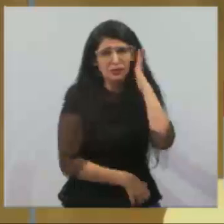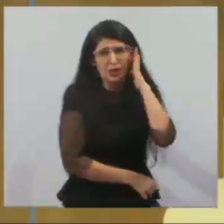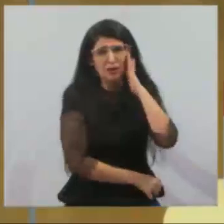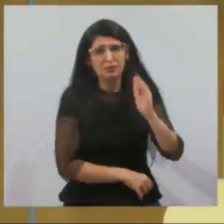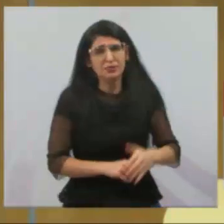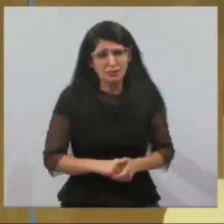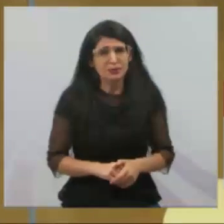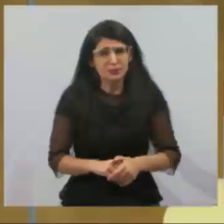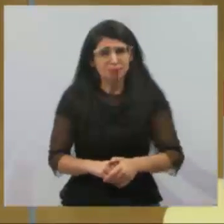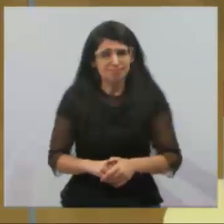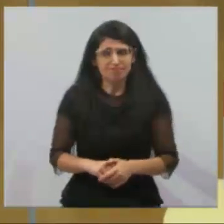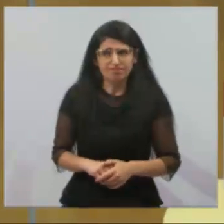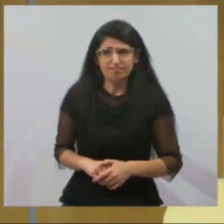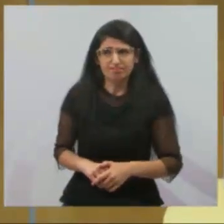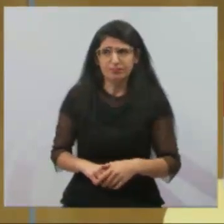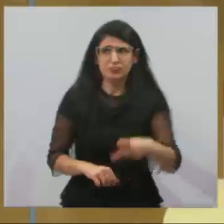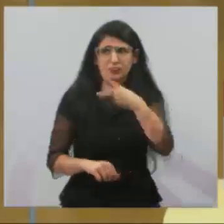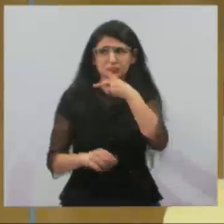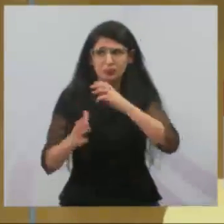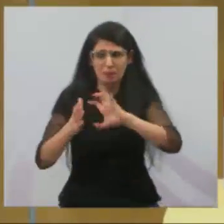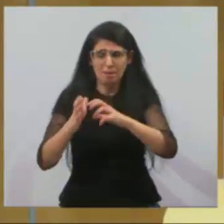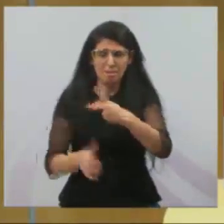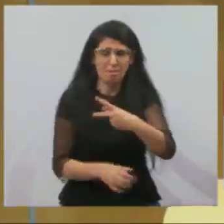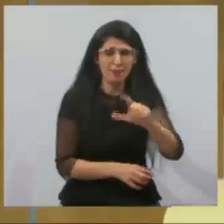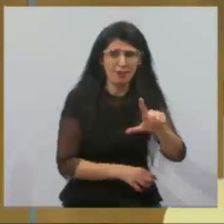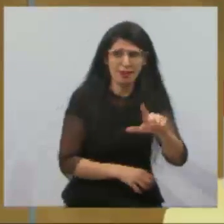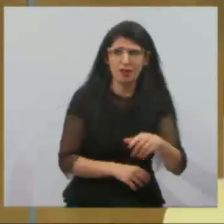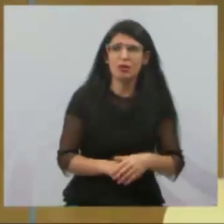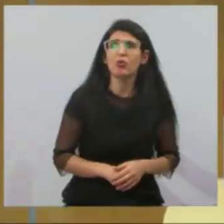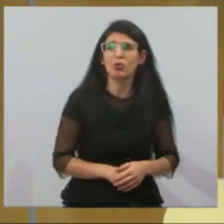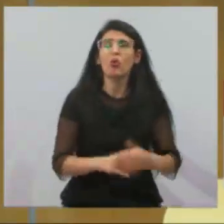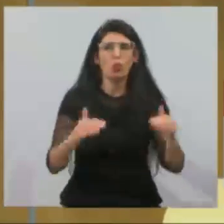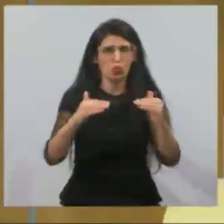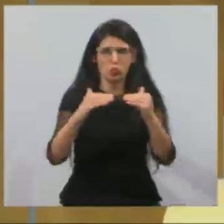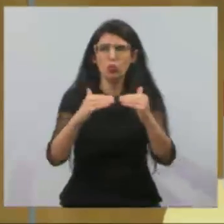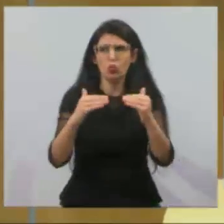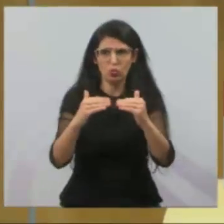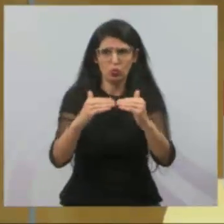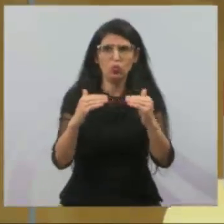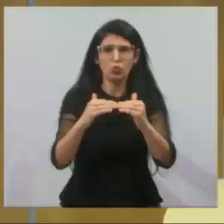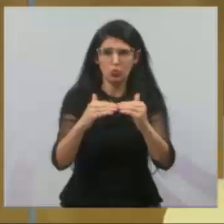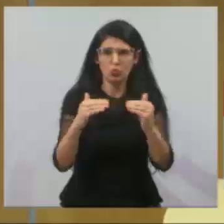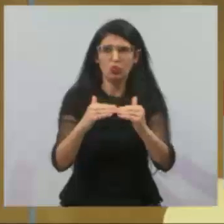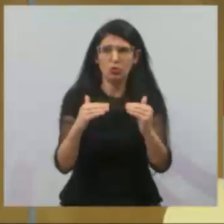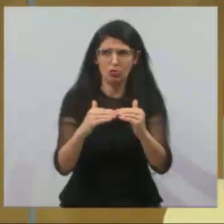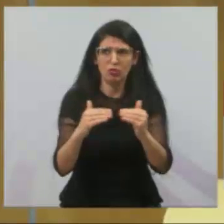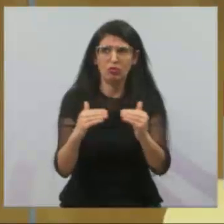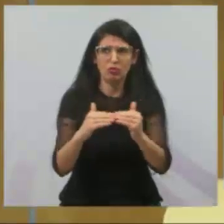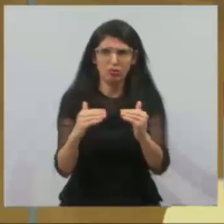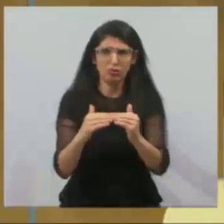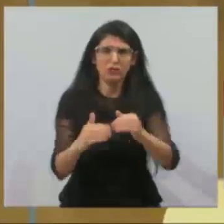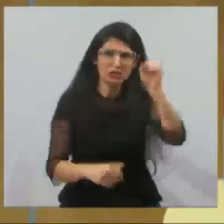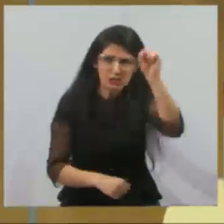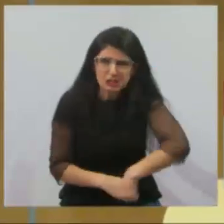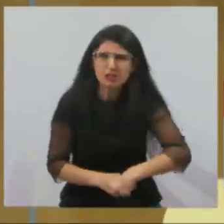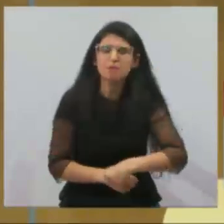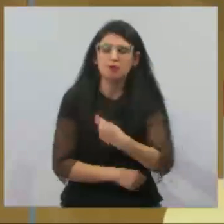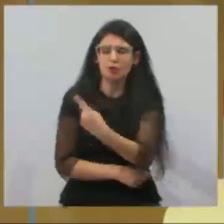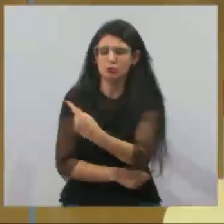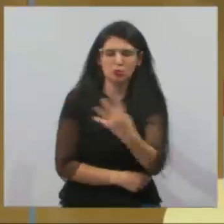e dizer que o nosso partido, o PL, vai estar votando favorável e votar favorável da nossa cidade de Jacareí.